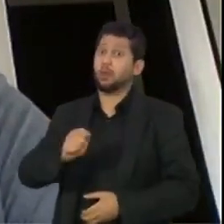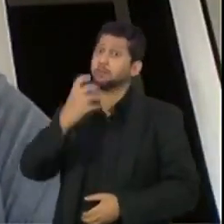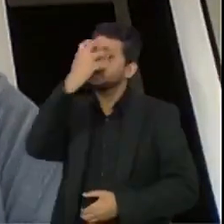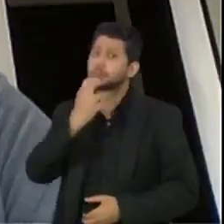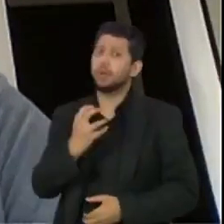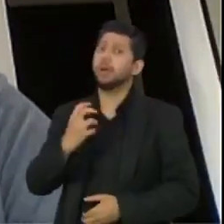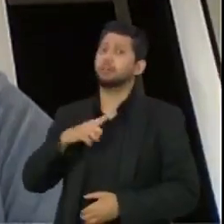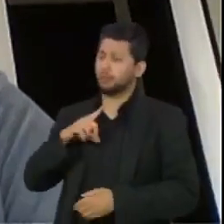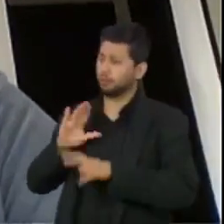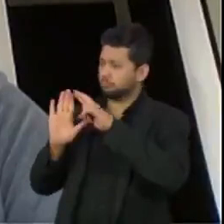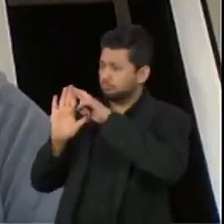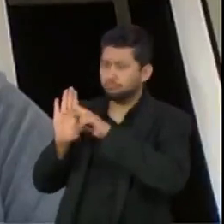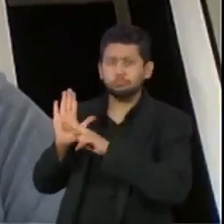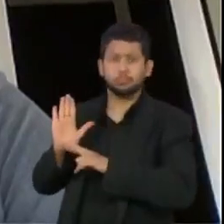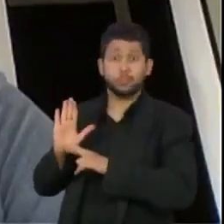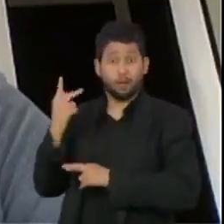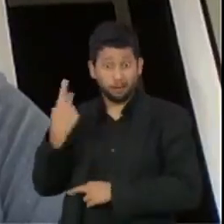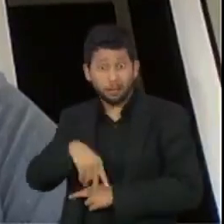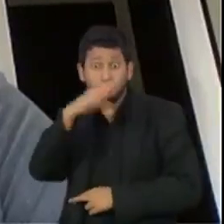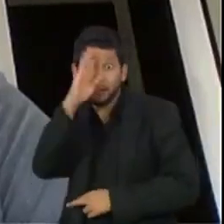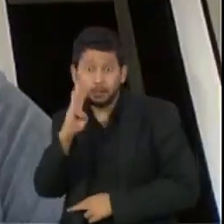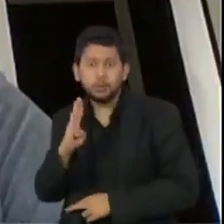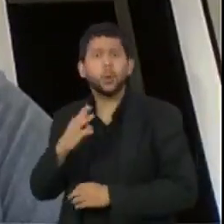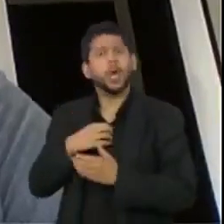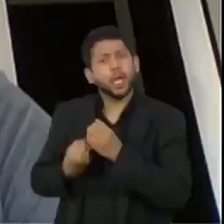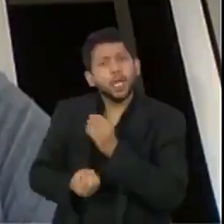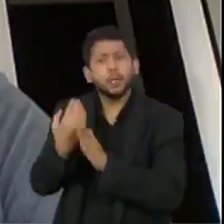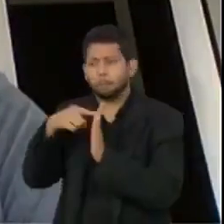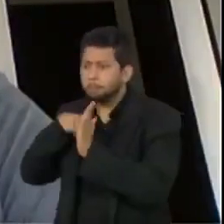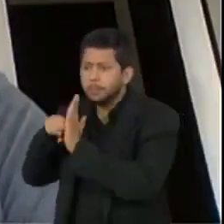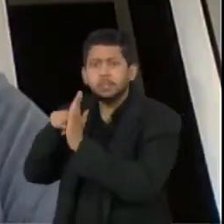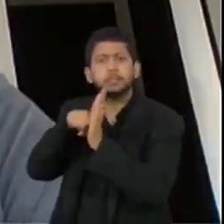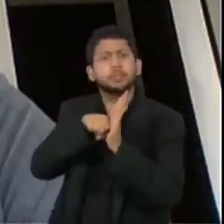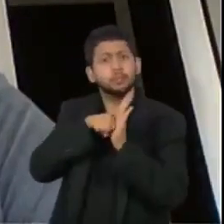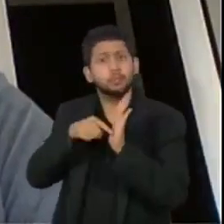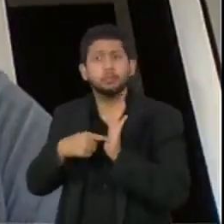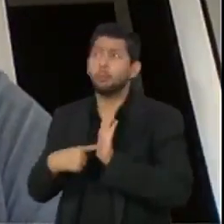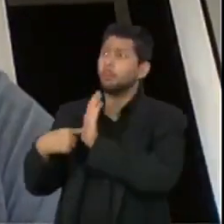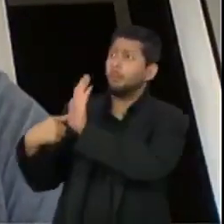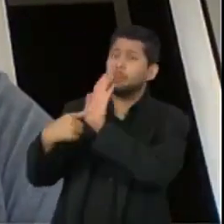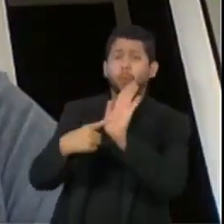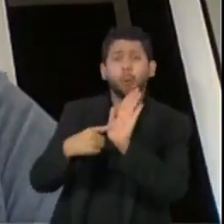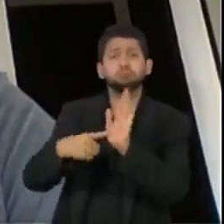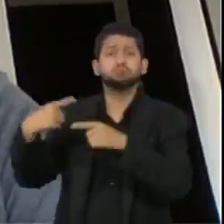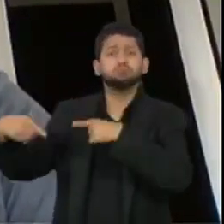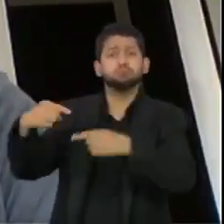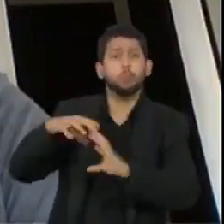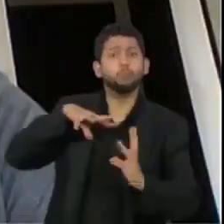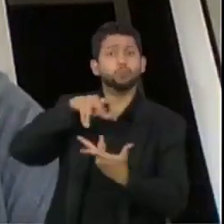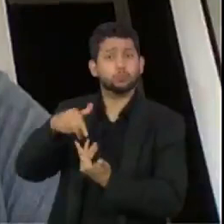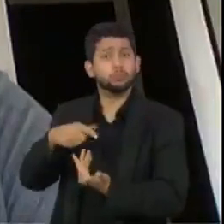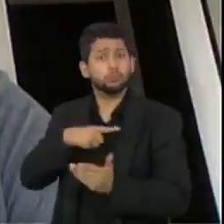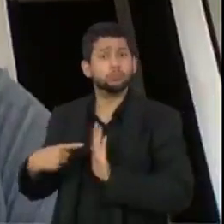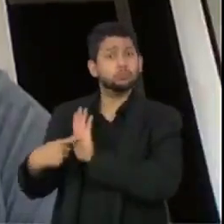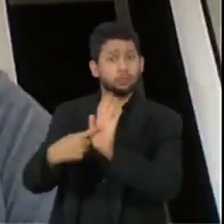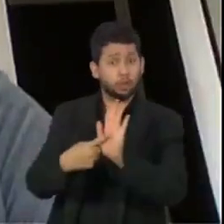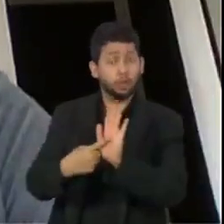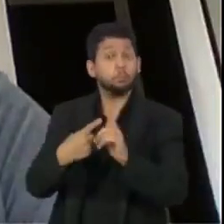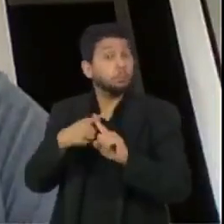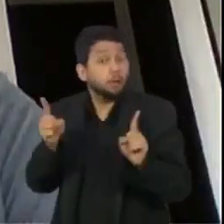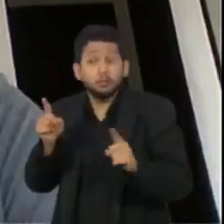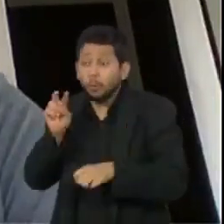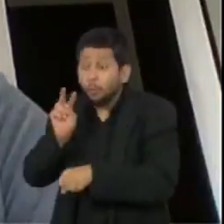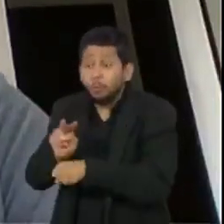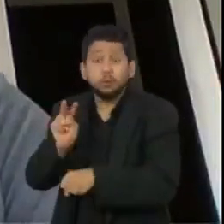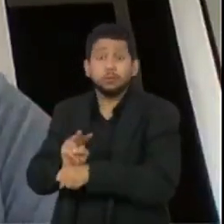científicos e muitos estudos. Inclusive, o Brasil produz bastante ciência na área de cuidados paliativos. Então, ele funciona da mesma forma que uma